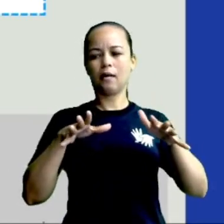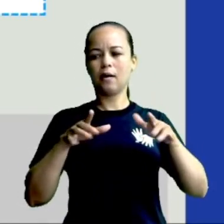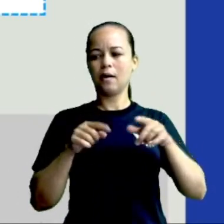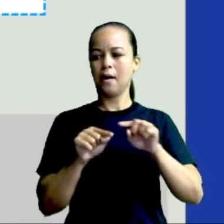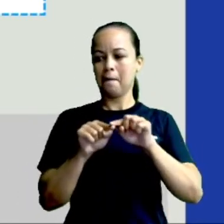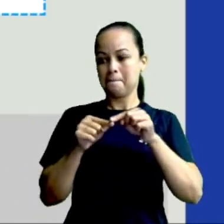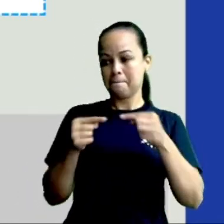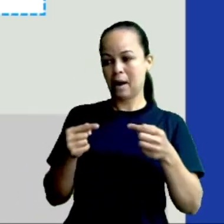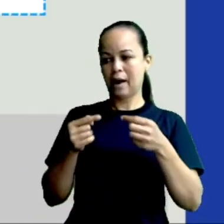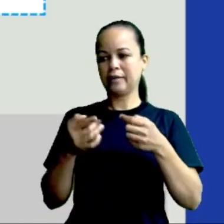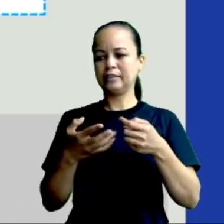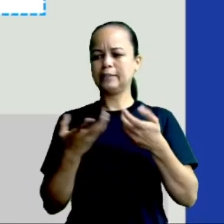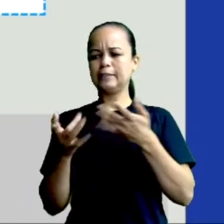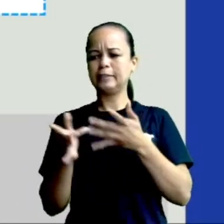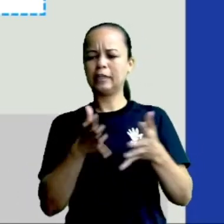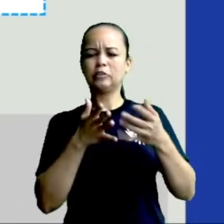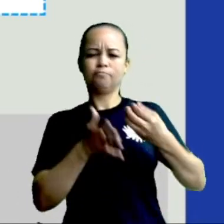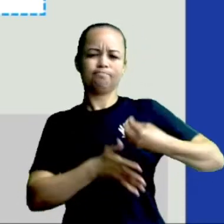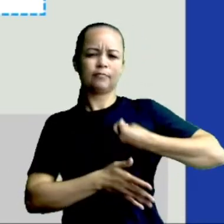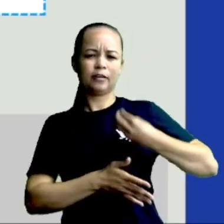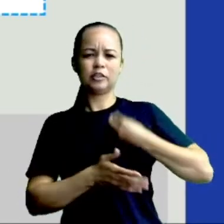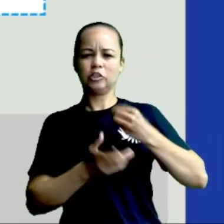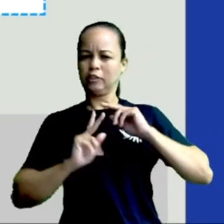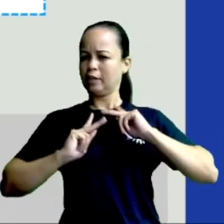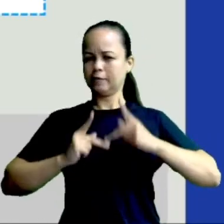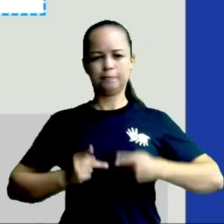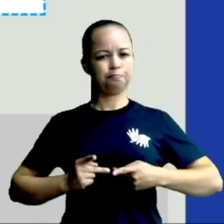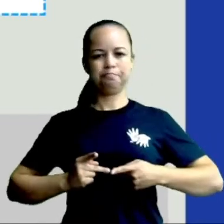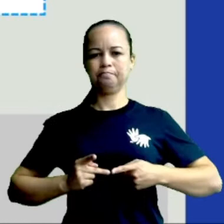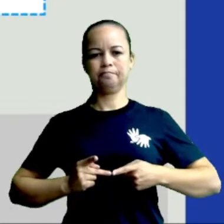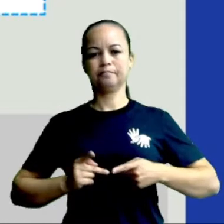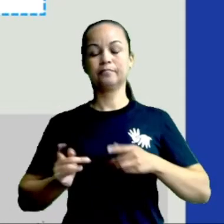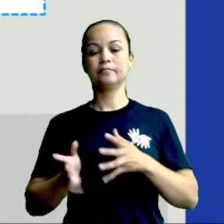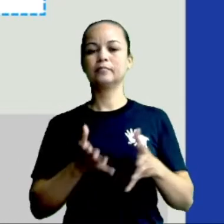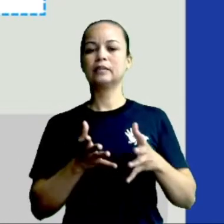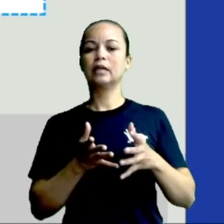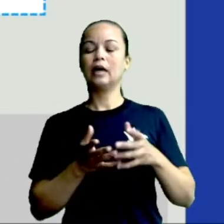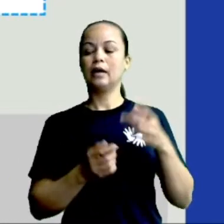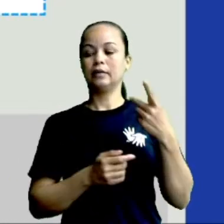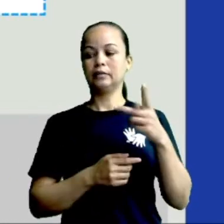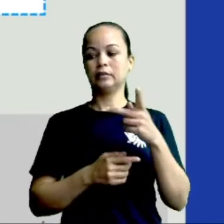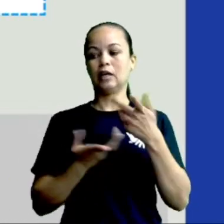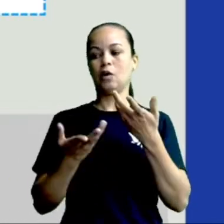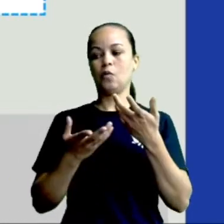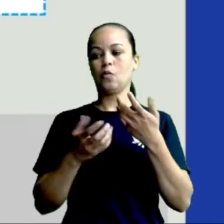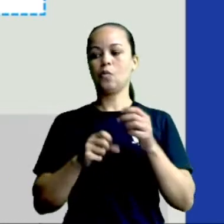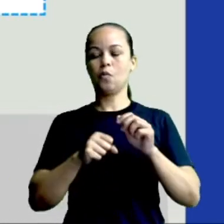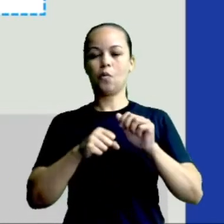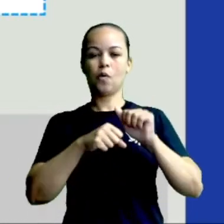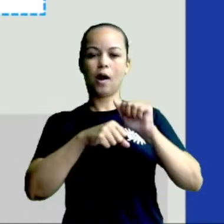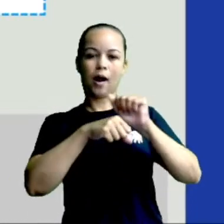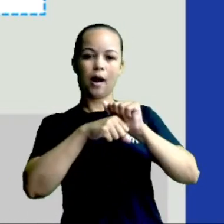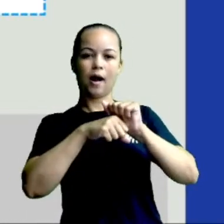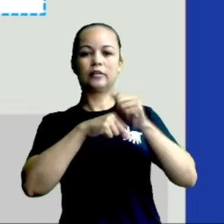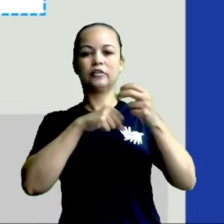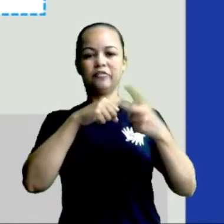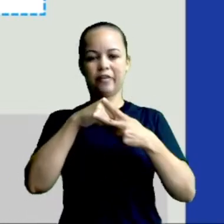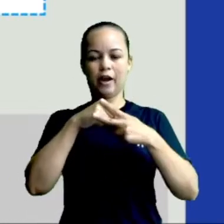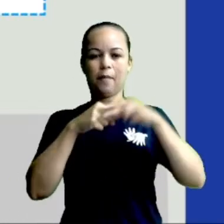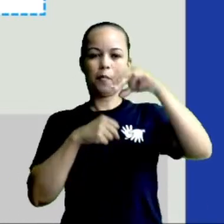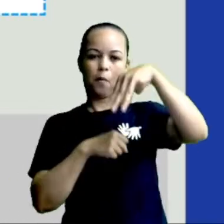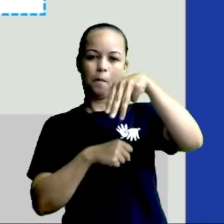ininteligível das existências não humanas. Então coloquei aí o advérbio mais,